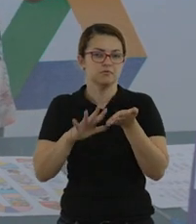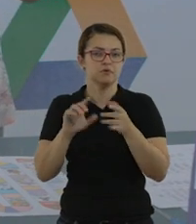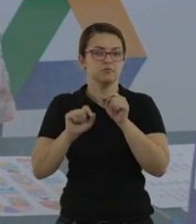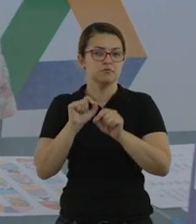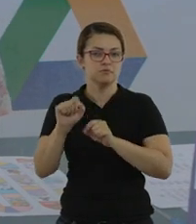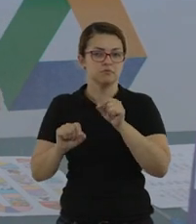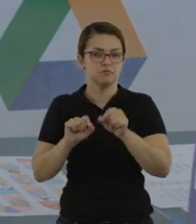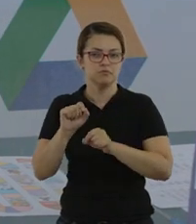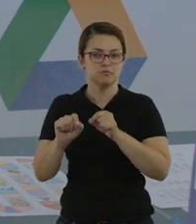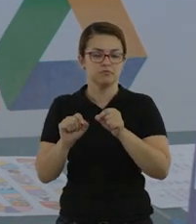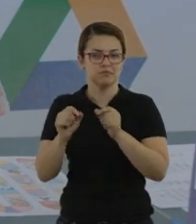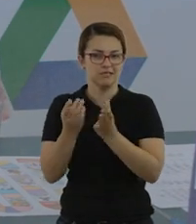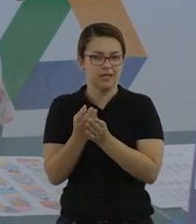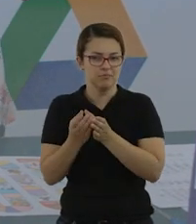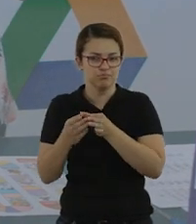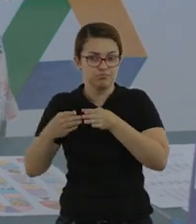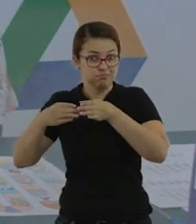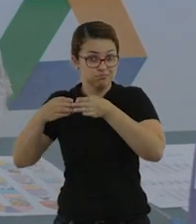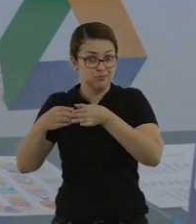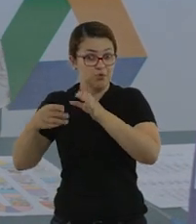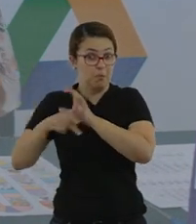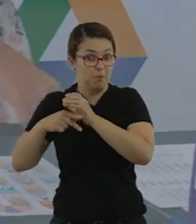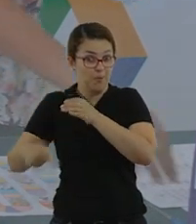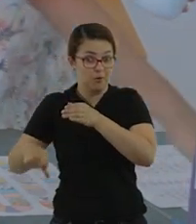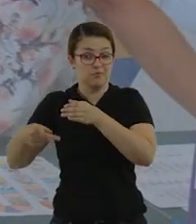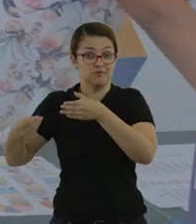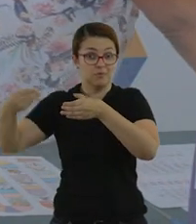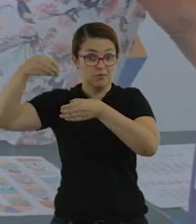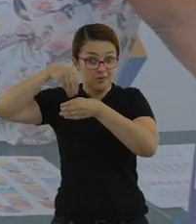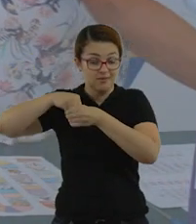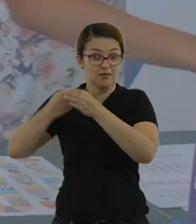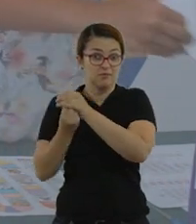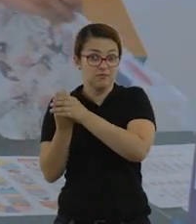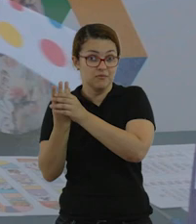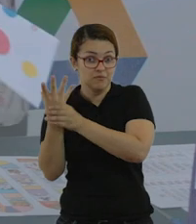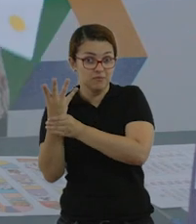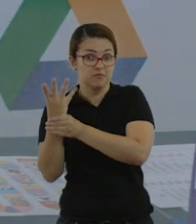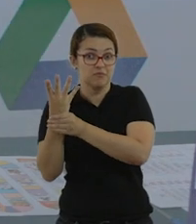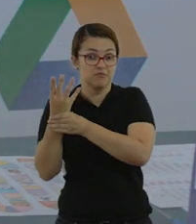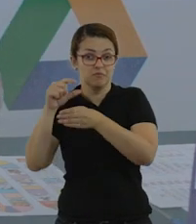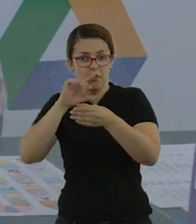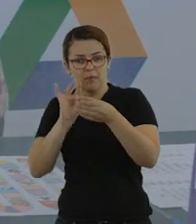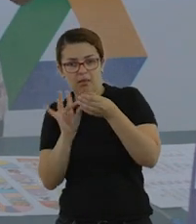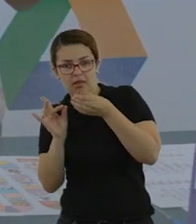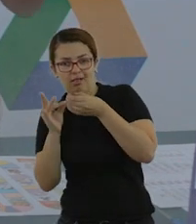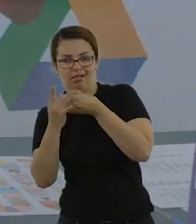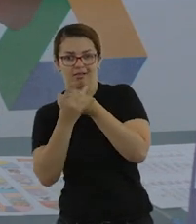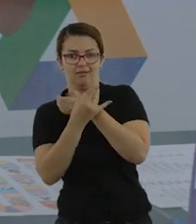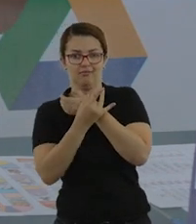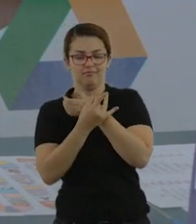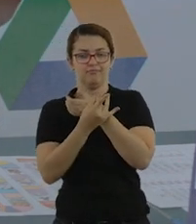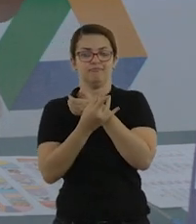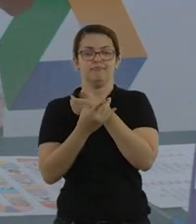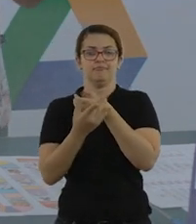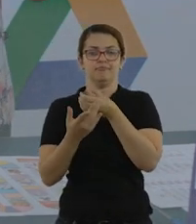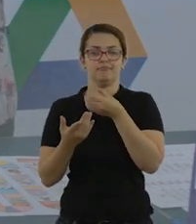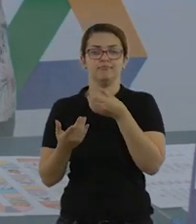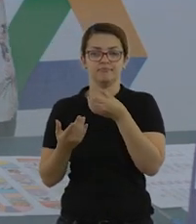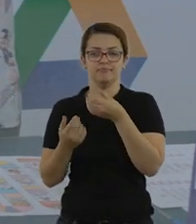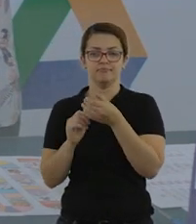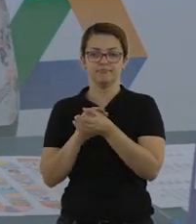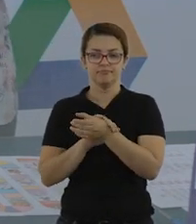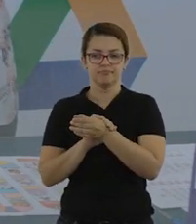realizarem essa parte no começo da atividade, que é o quê? Enfeitar o potinho que vai ficar com o seu feijão,